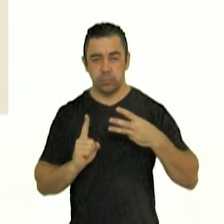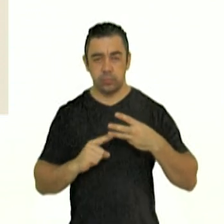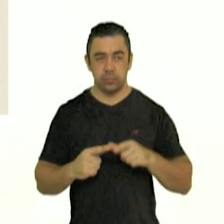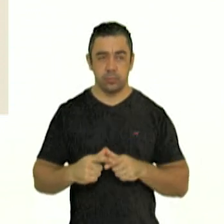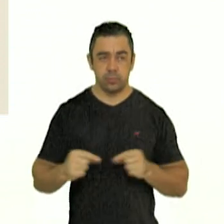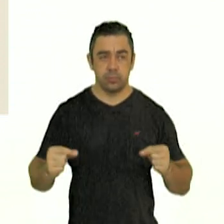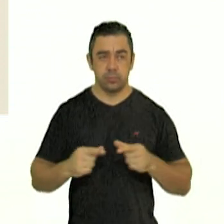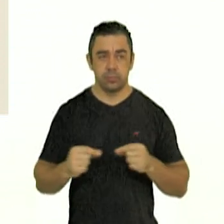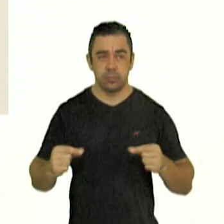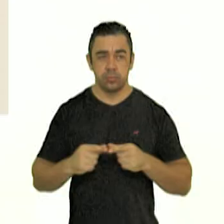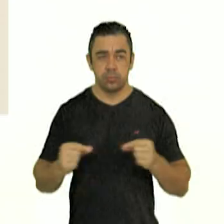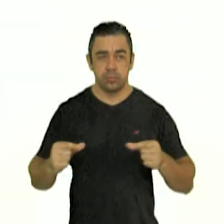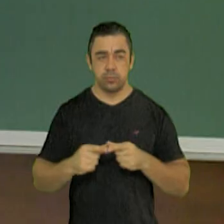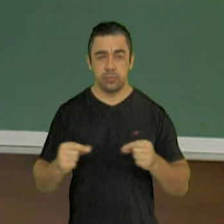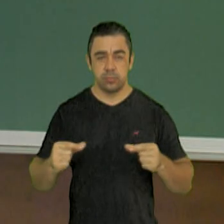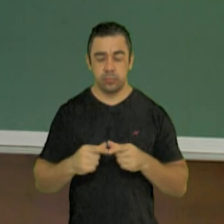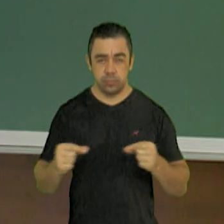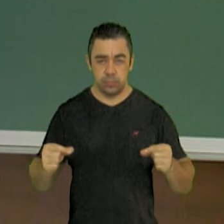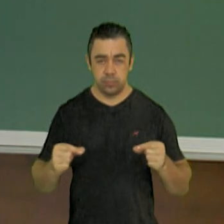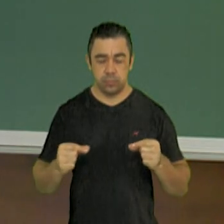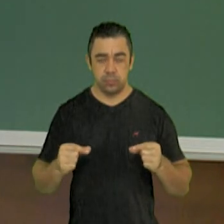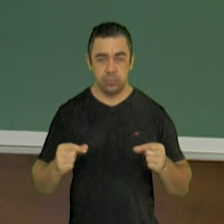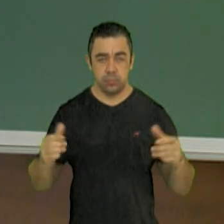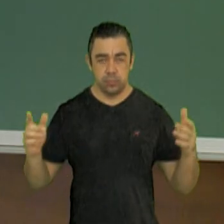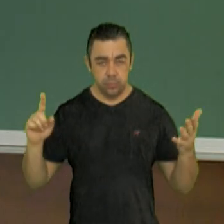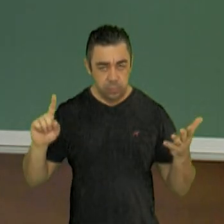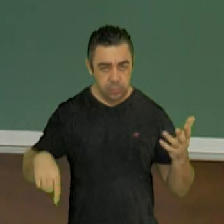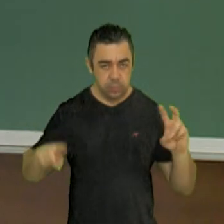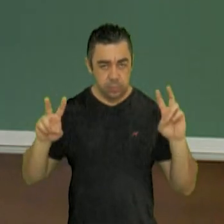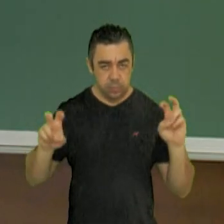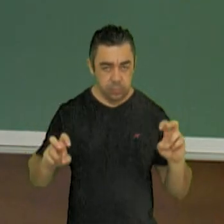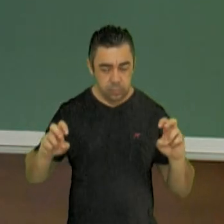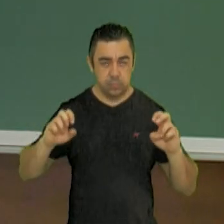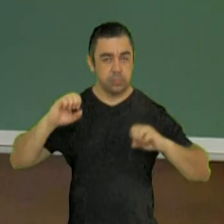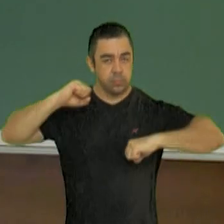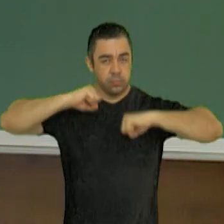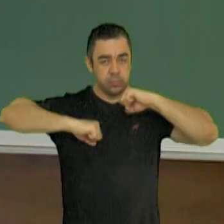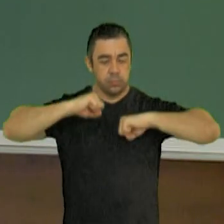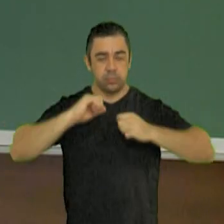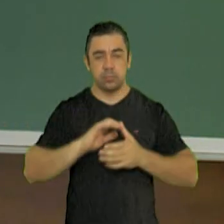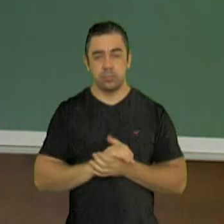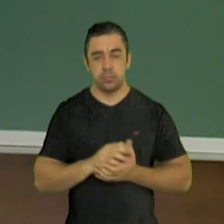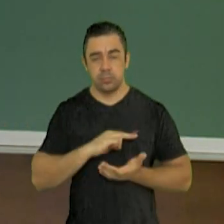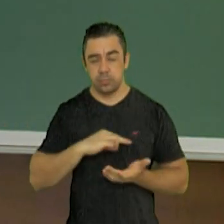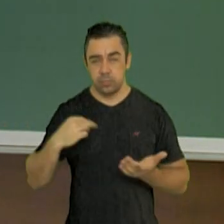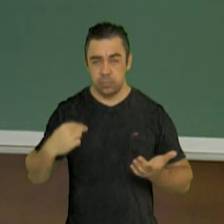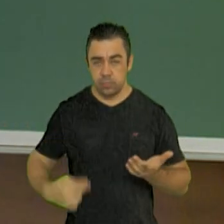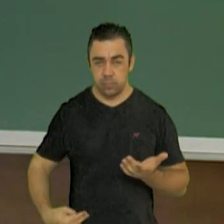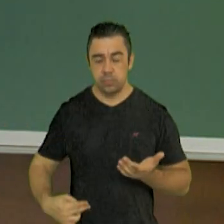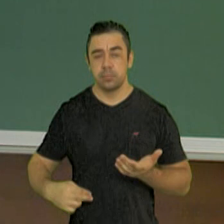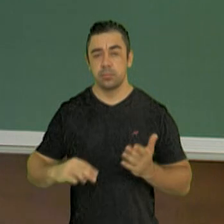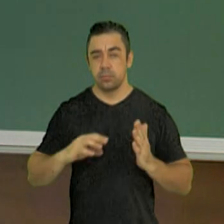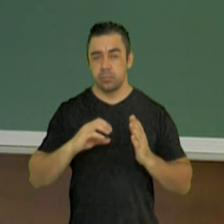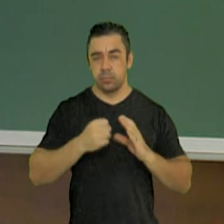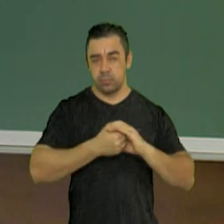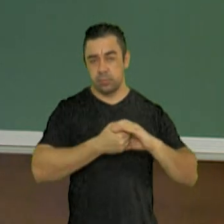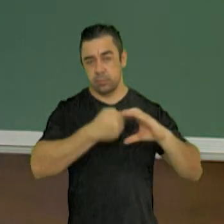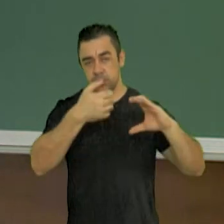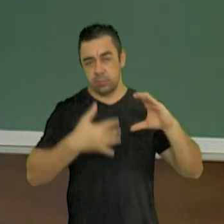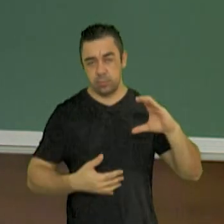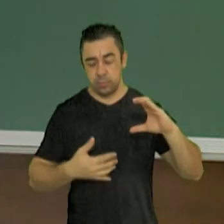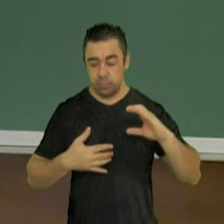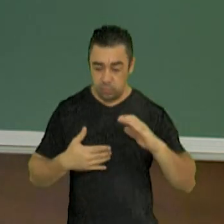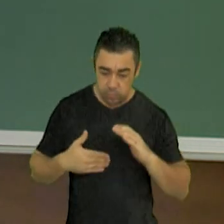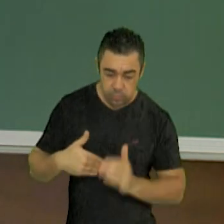em desenvolvimento industrial, né? Que é o tema da aula de hoje. A China é uma característica desse crescimento acelerado da China, né? Que